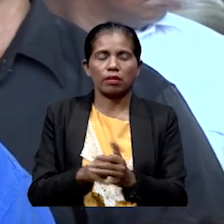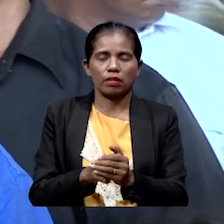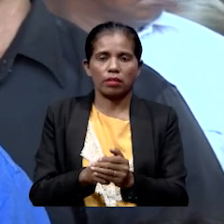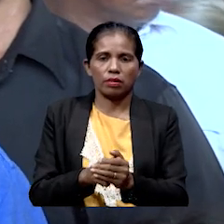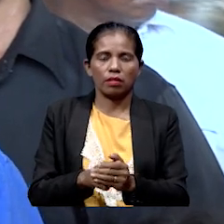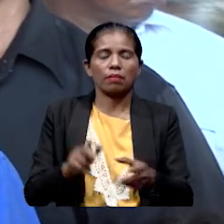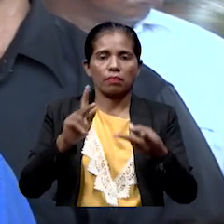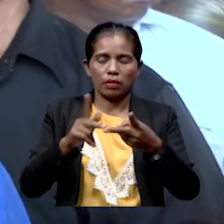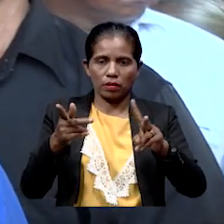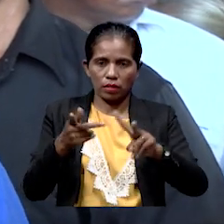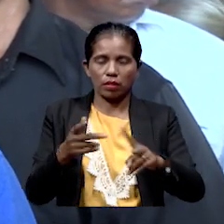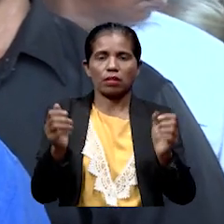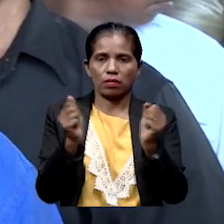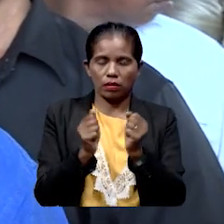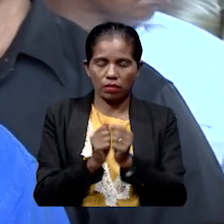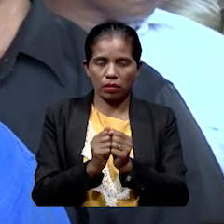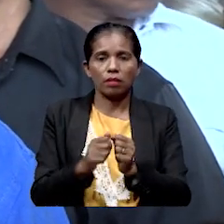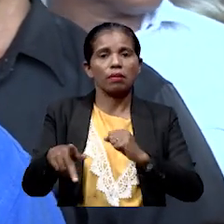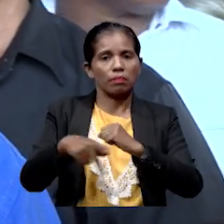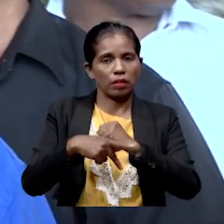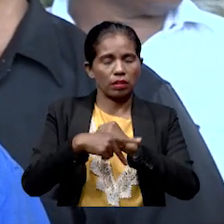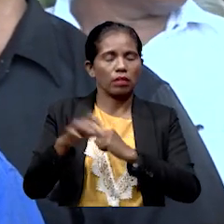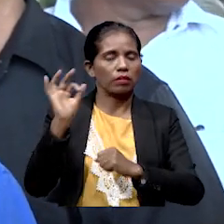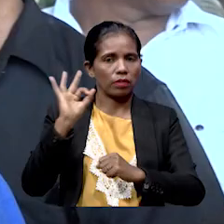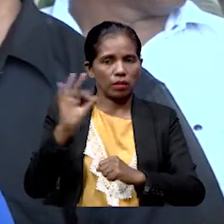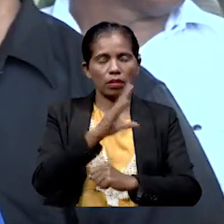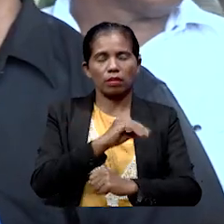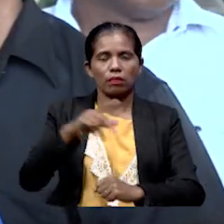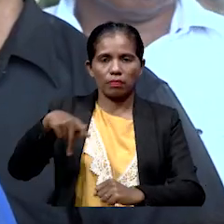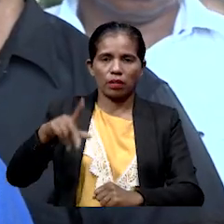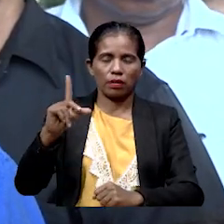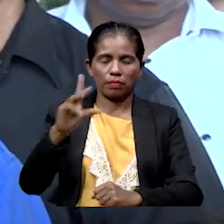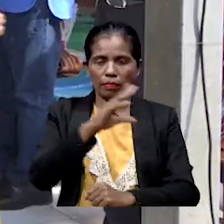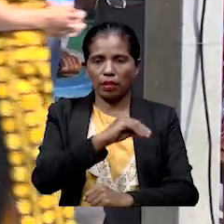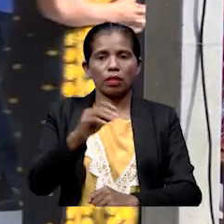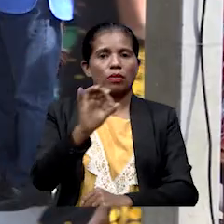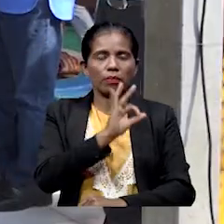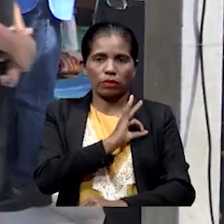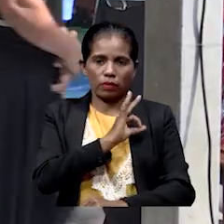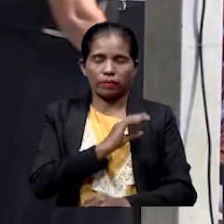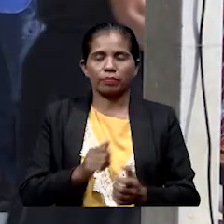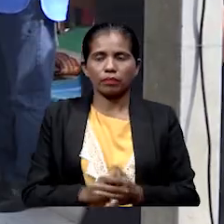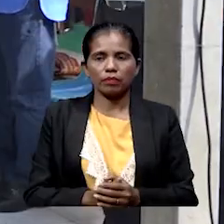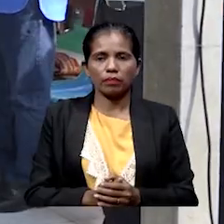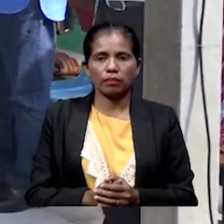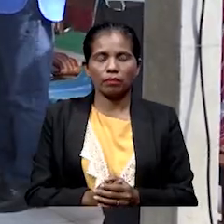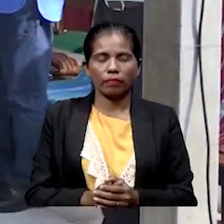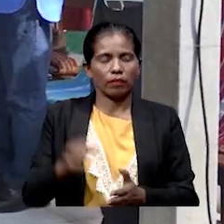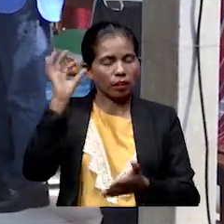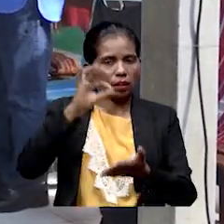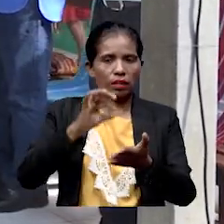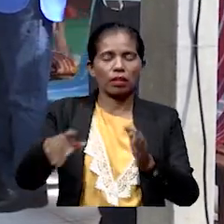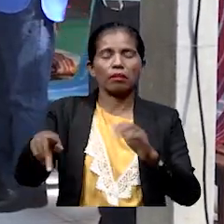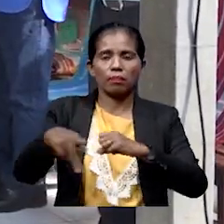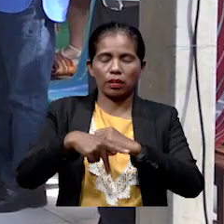parceria Fretlin Kunto ho PLP. Foi na Leisne, secretário-geral do